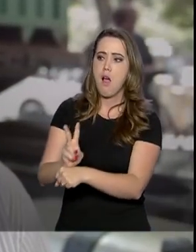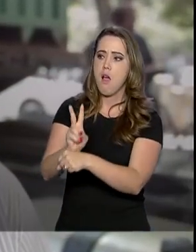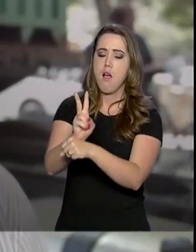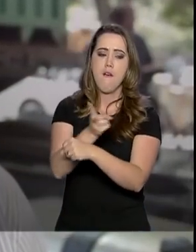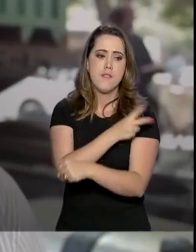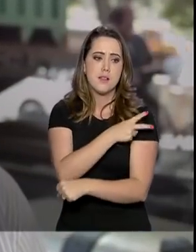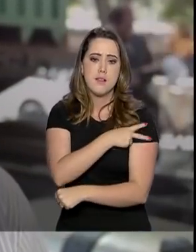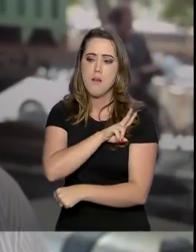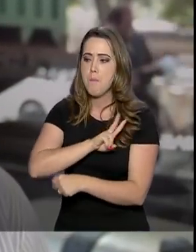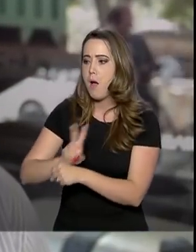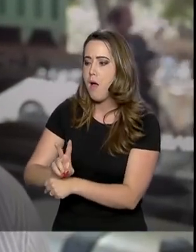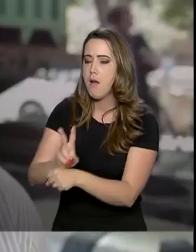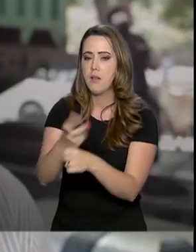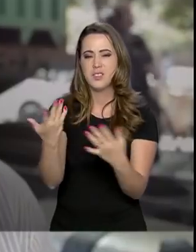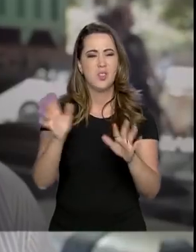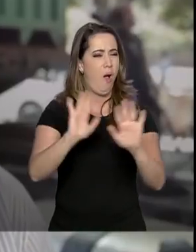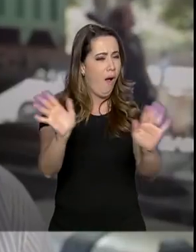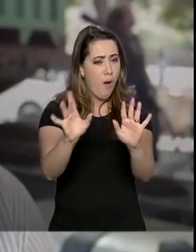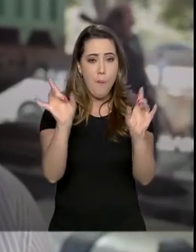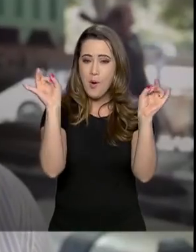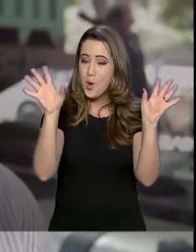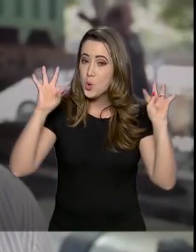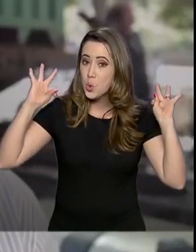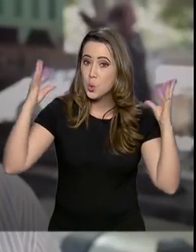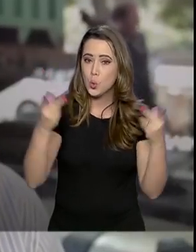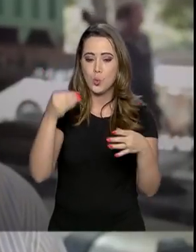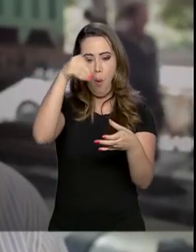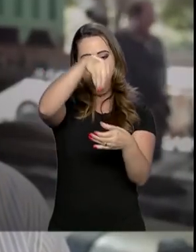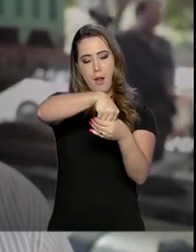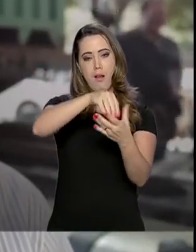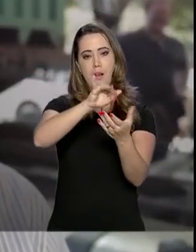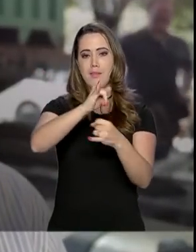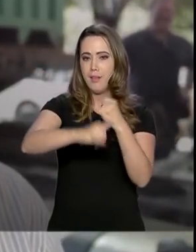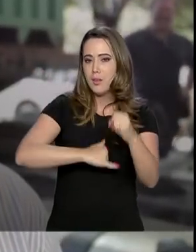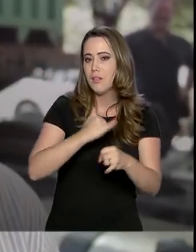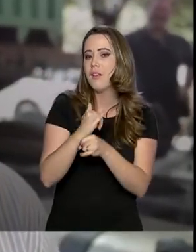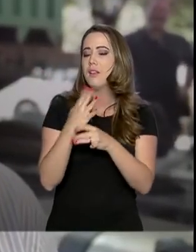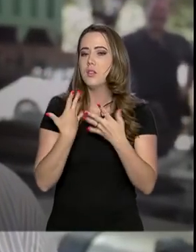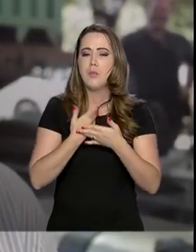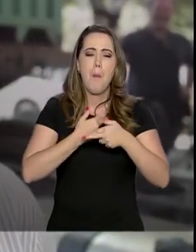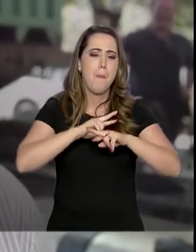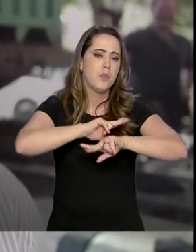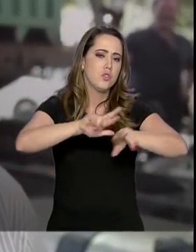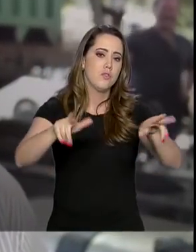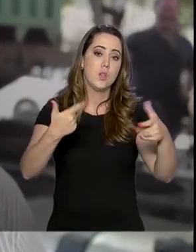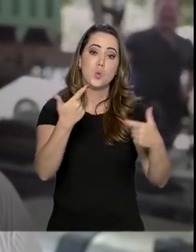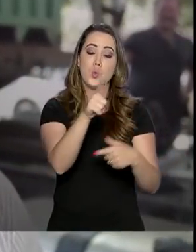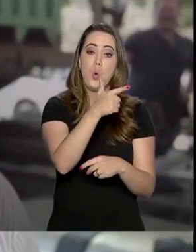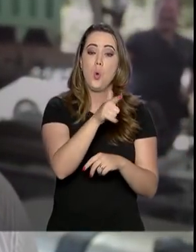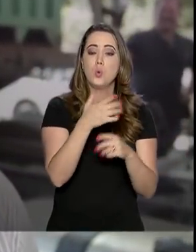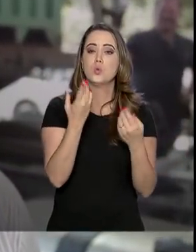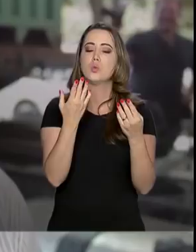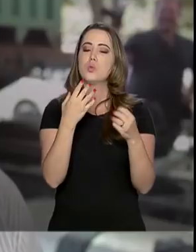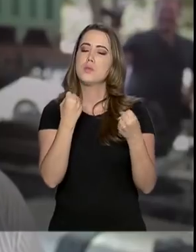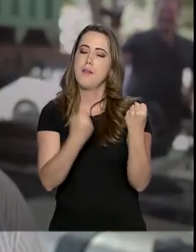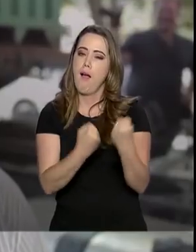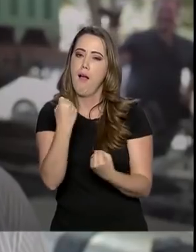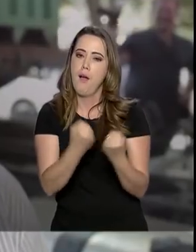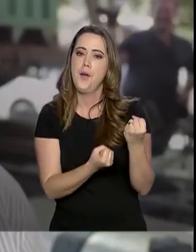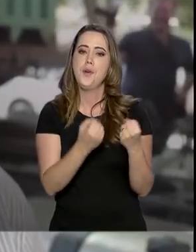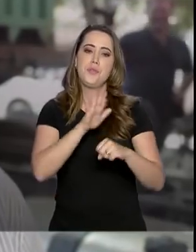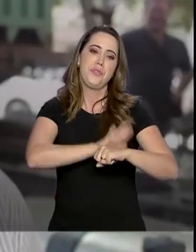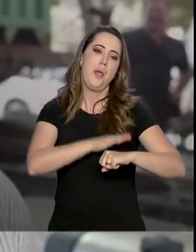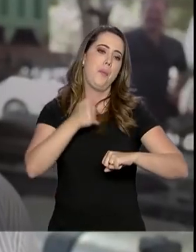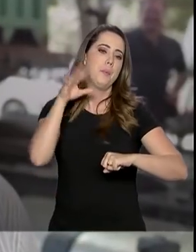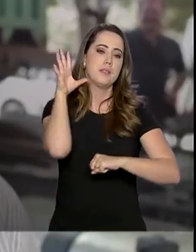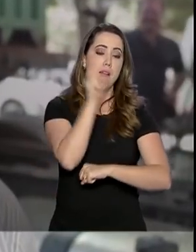aquisição eletrônica dos dados e a fiscalização, então, vai abranger uma quantidade muito maior de veículos, mas com um tempo muito menor.